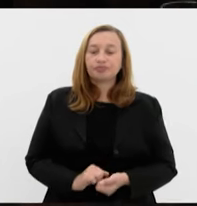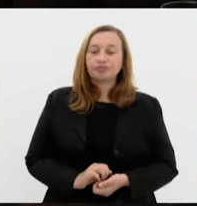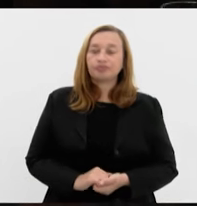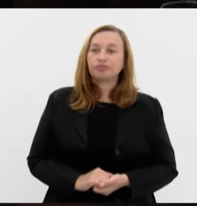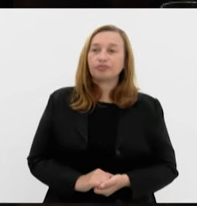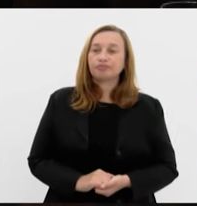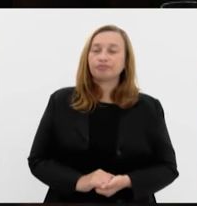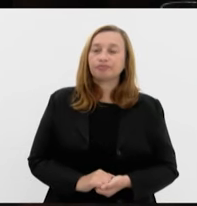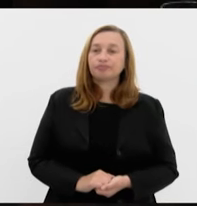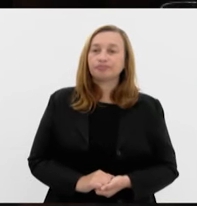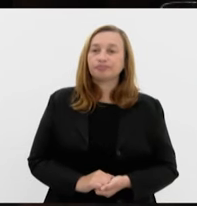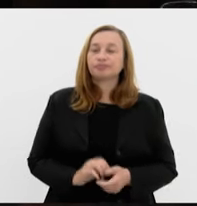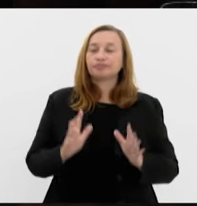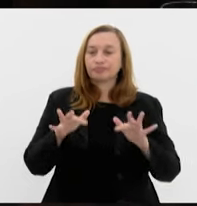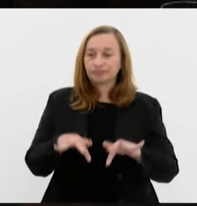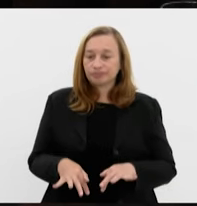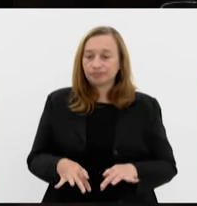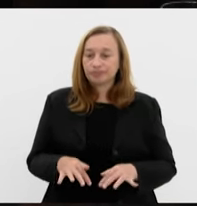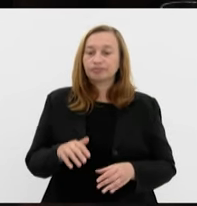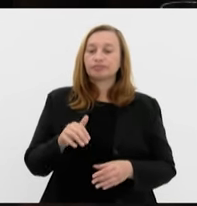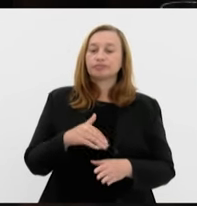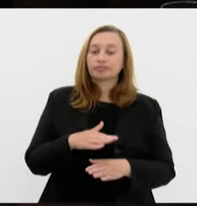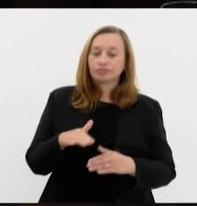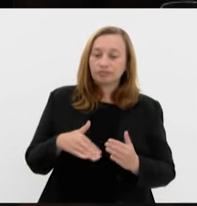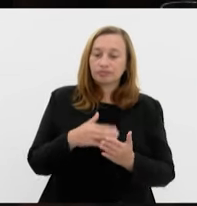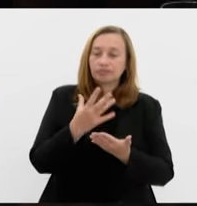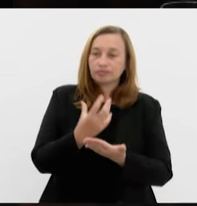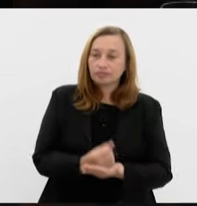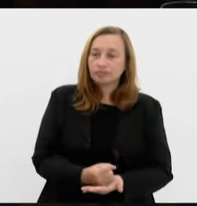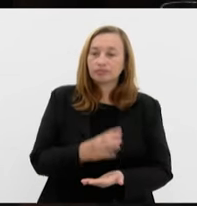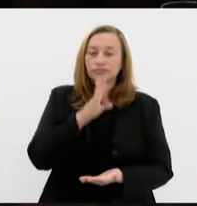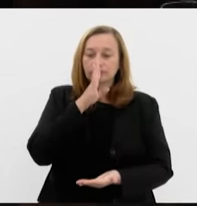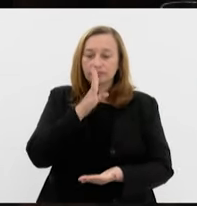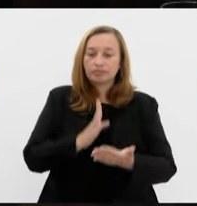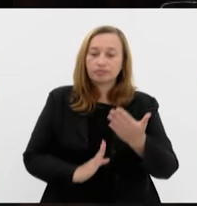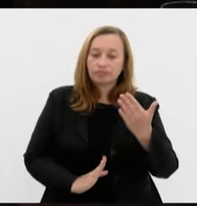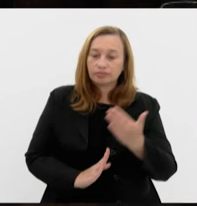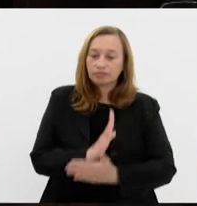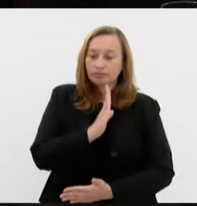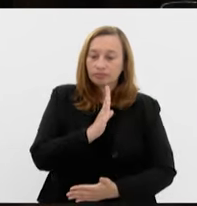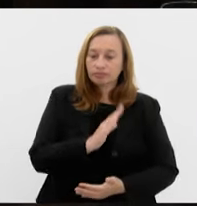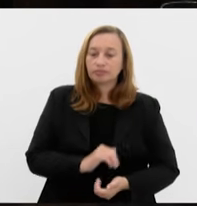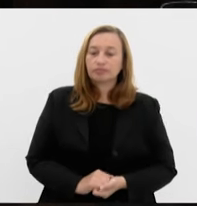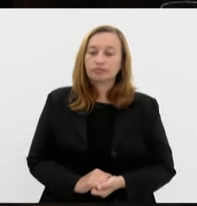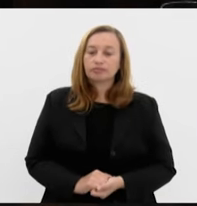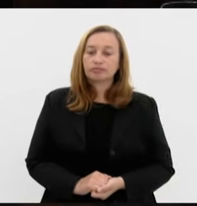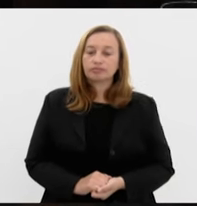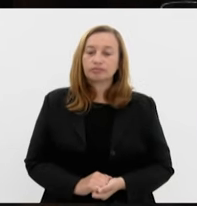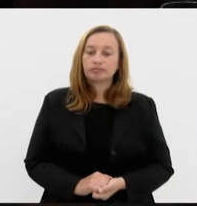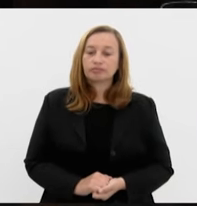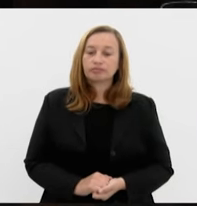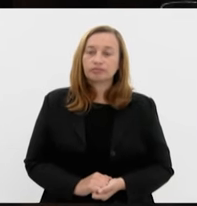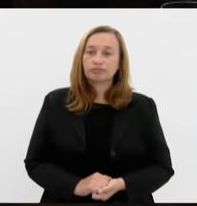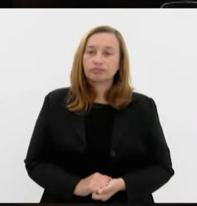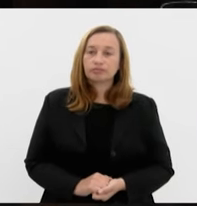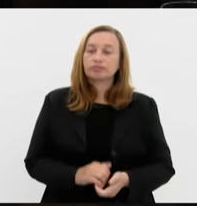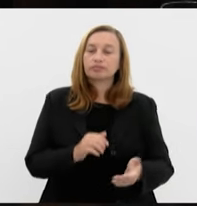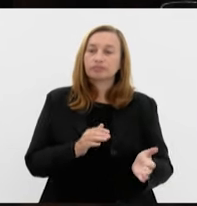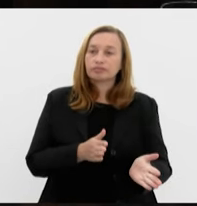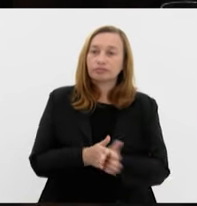encerrada a discussão em votação senores que aprovam permanece Como estão aprovado faz a